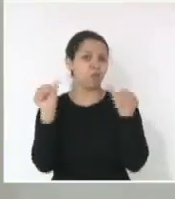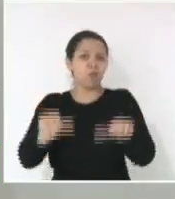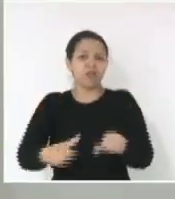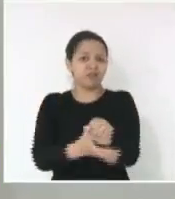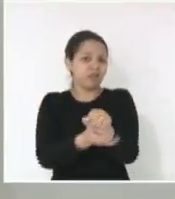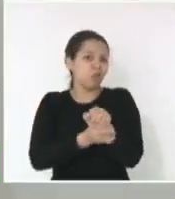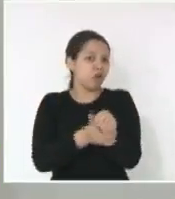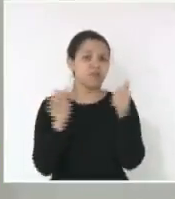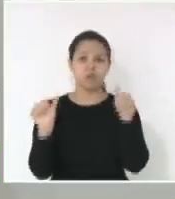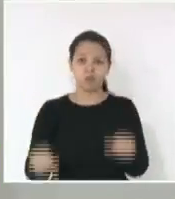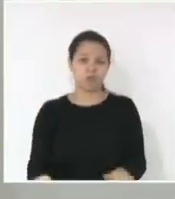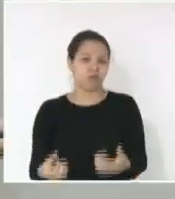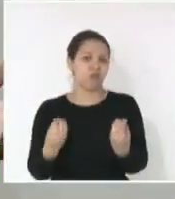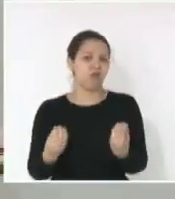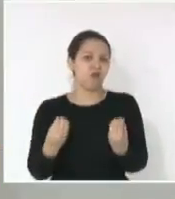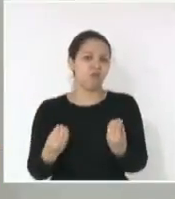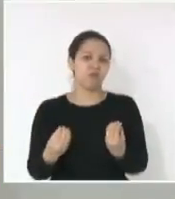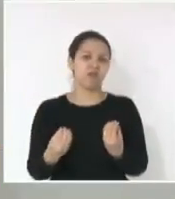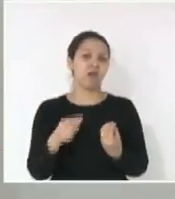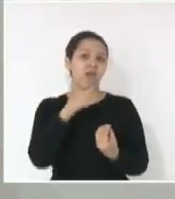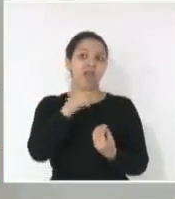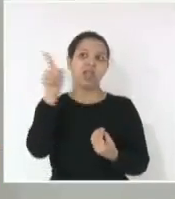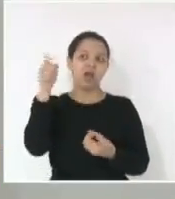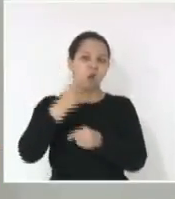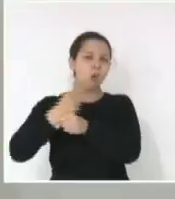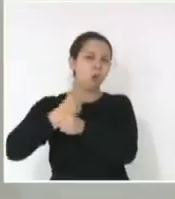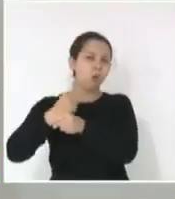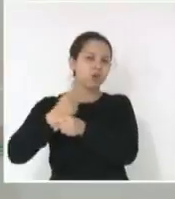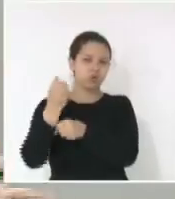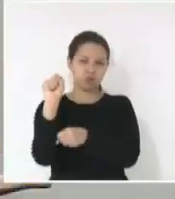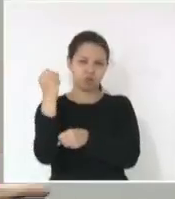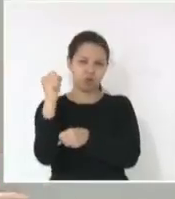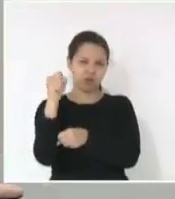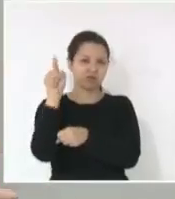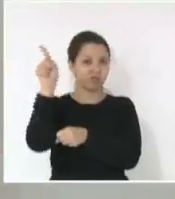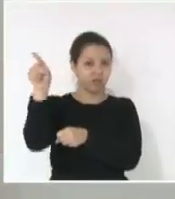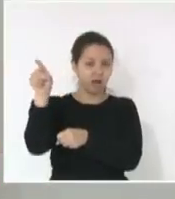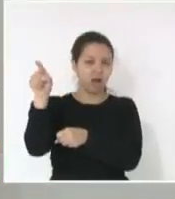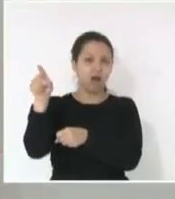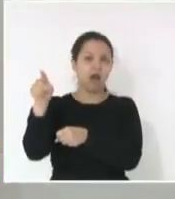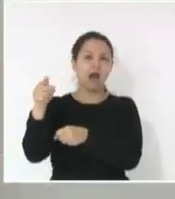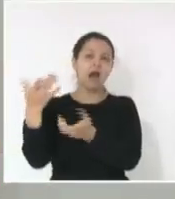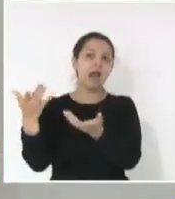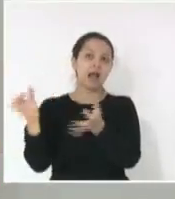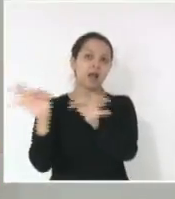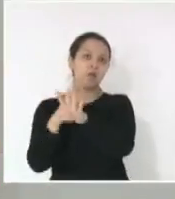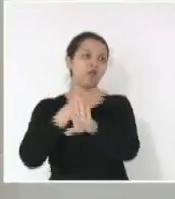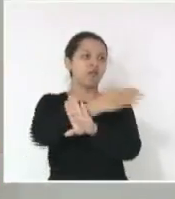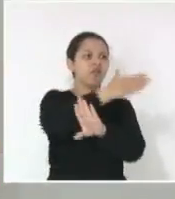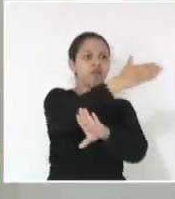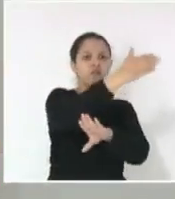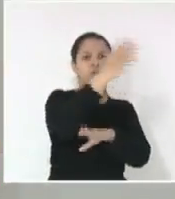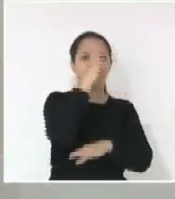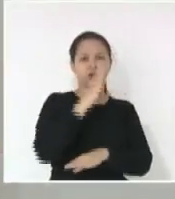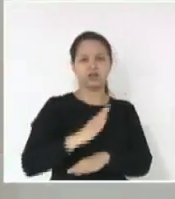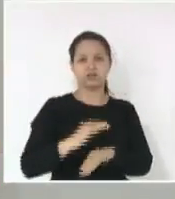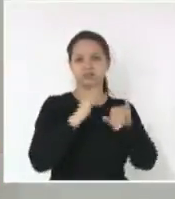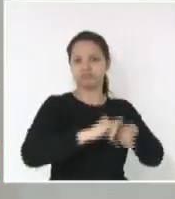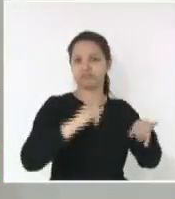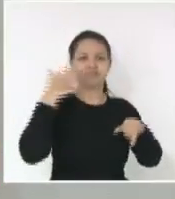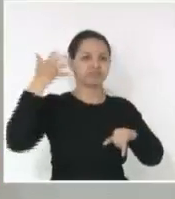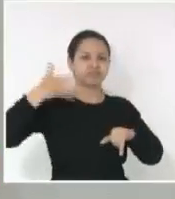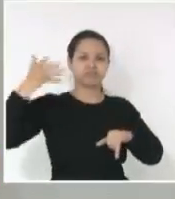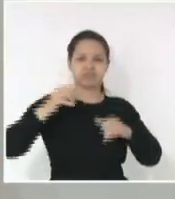ficou 8 anos lá e saiu pelo Brasil fazer palestra, a segurança pública piorou. E, enquanto